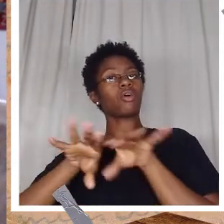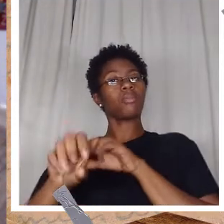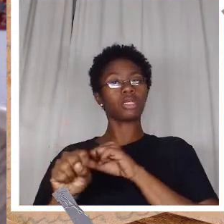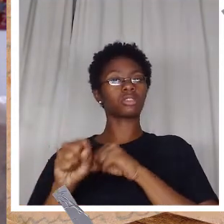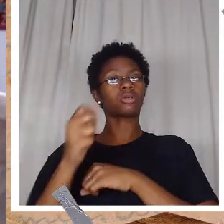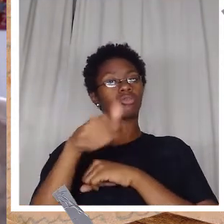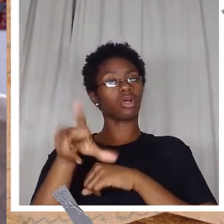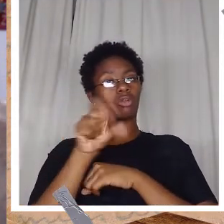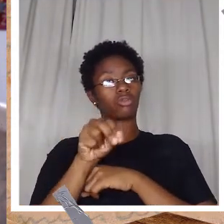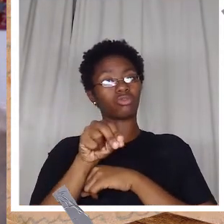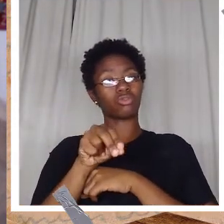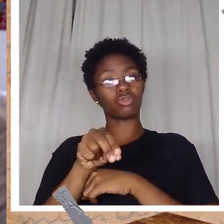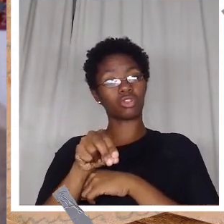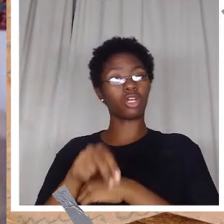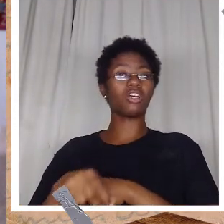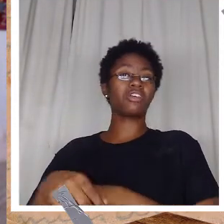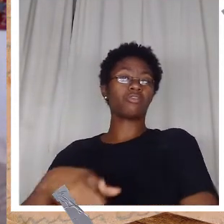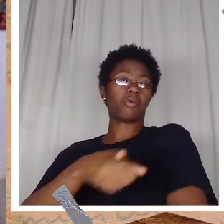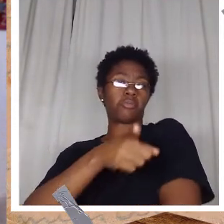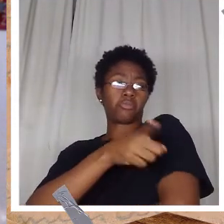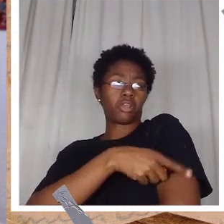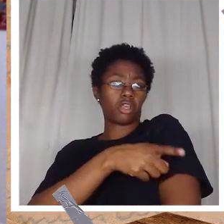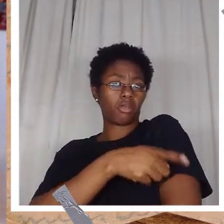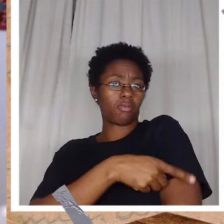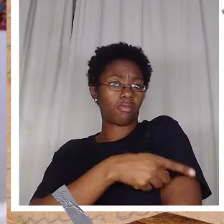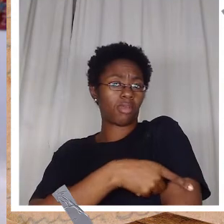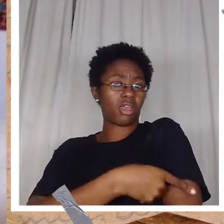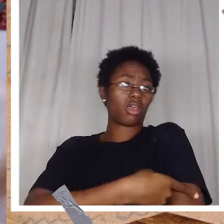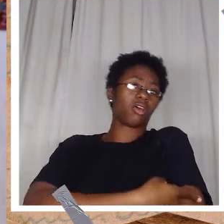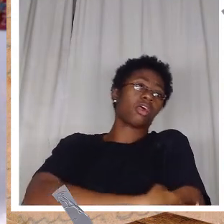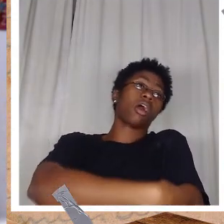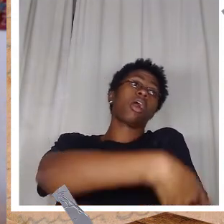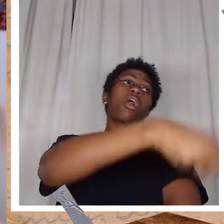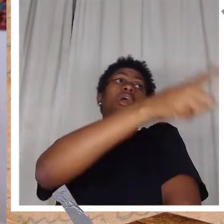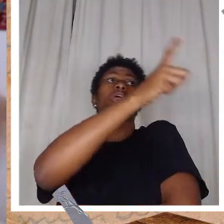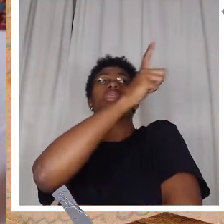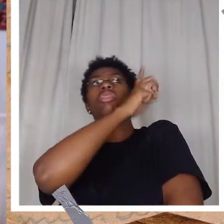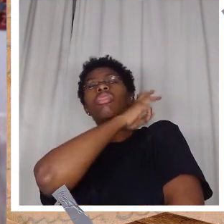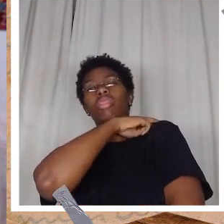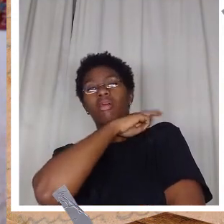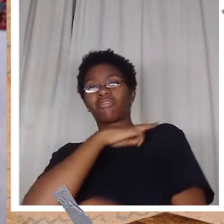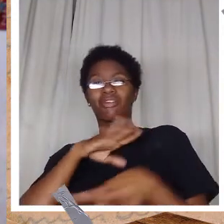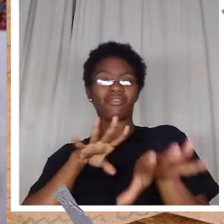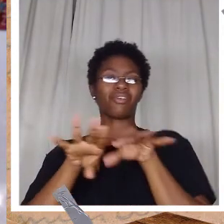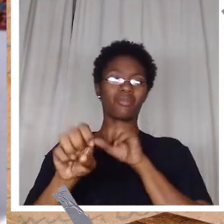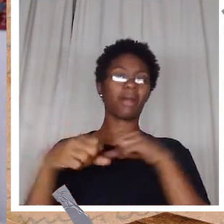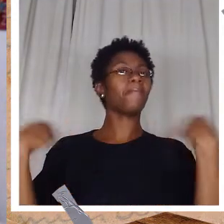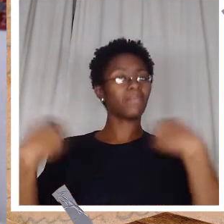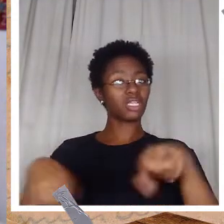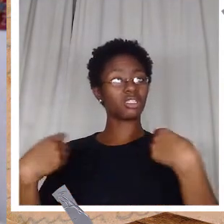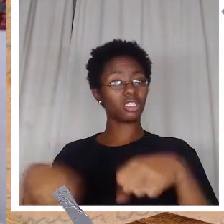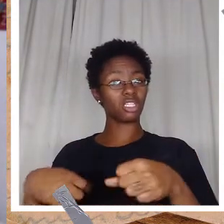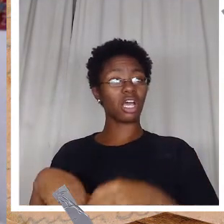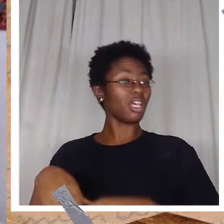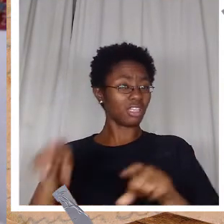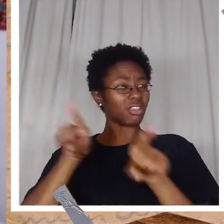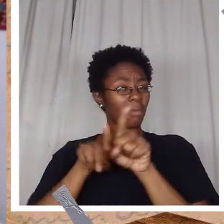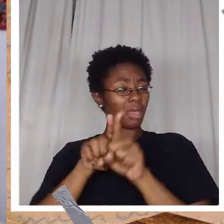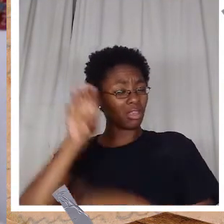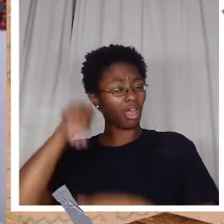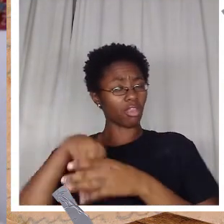ensino fundamental, lá até passando pelo médio, e a gente não lê isso, nem na faculdade, né,